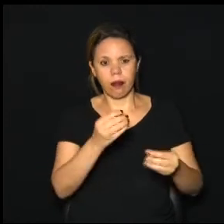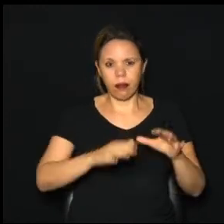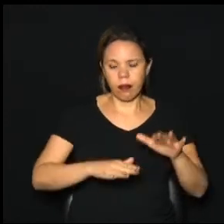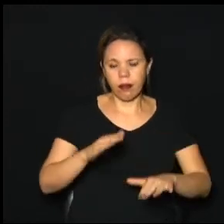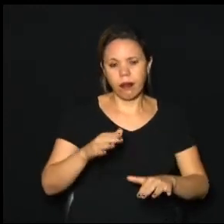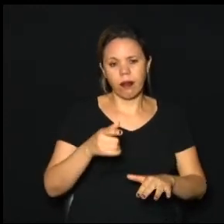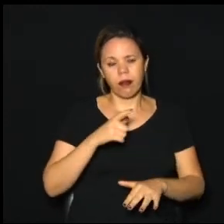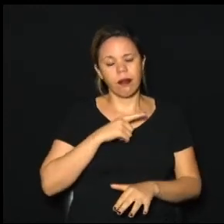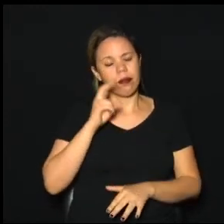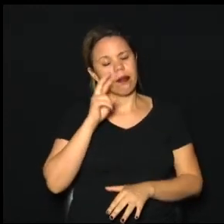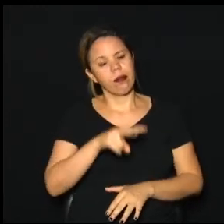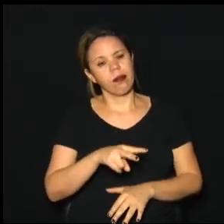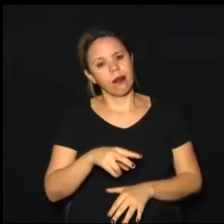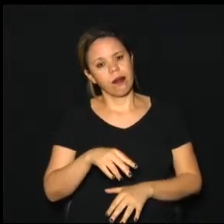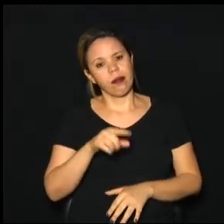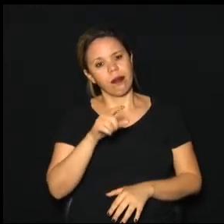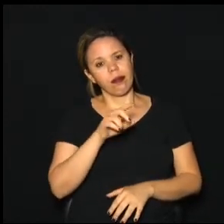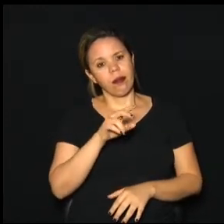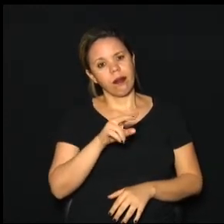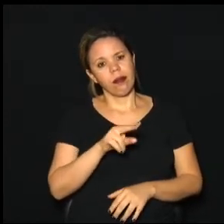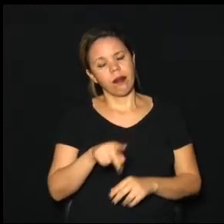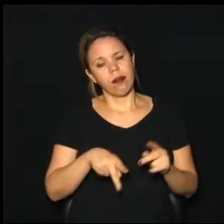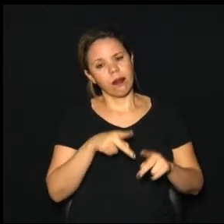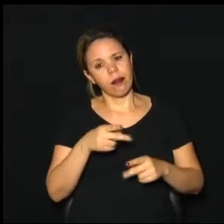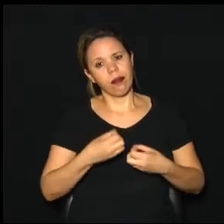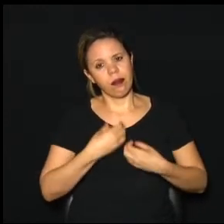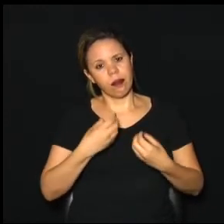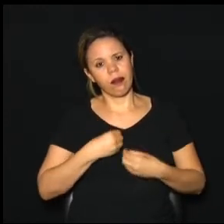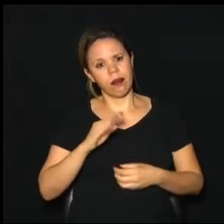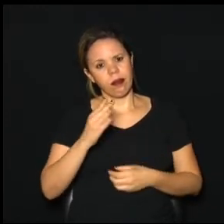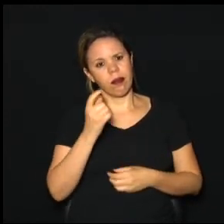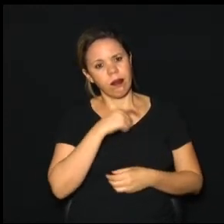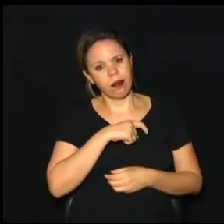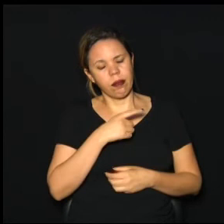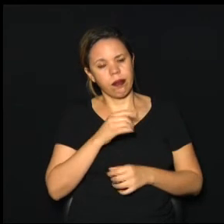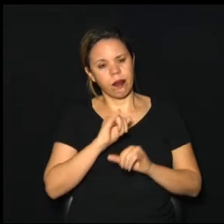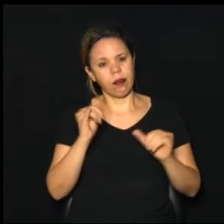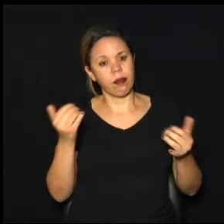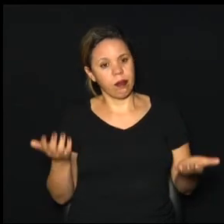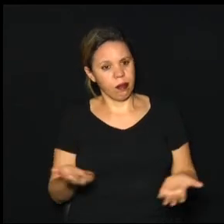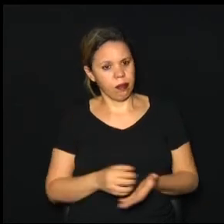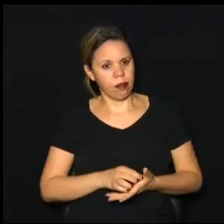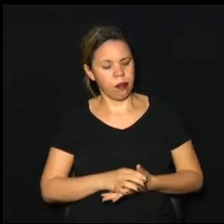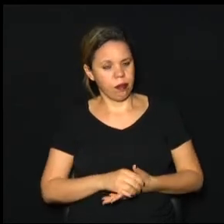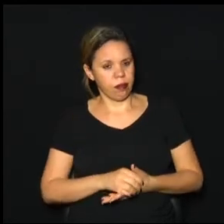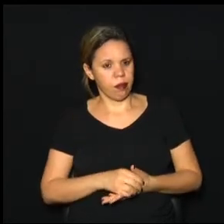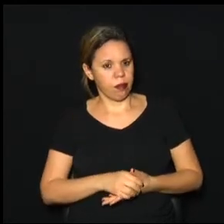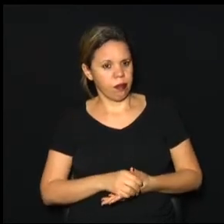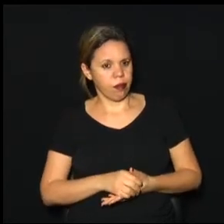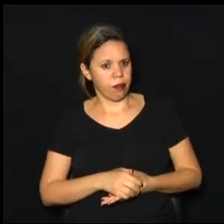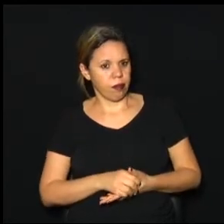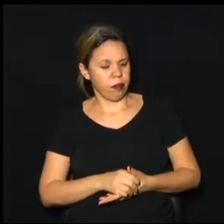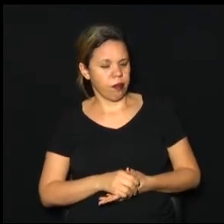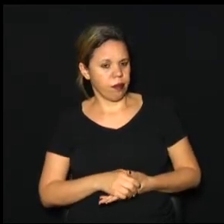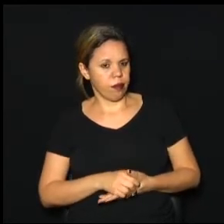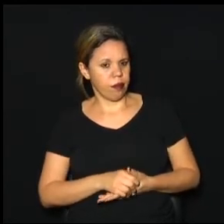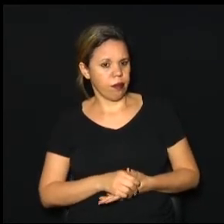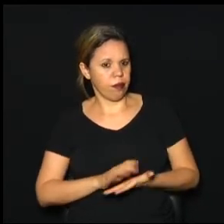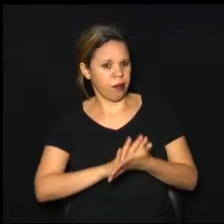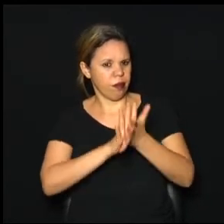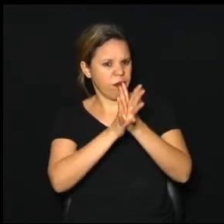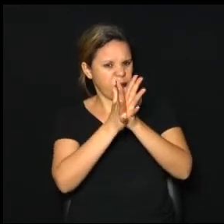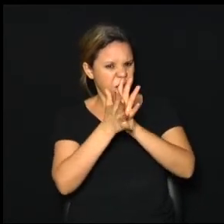que se tem é, por meio dessas informações falsas, há formas de